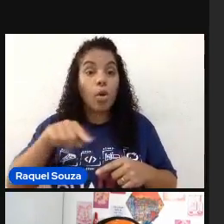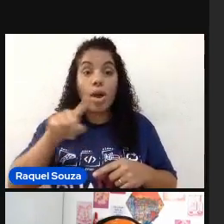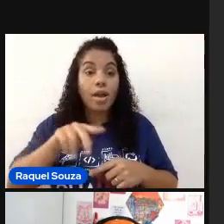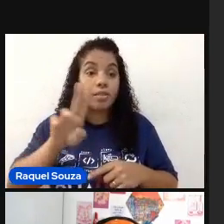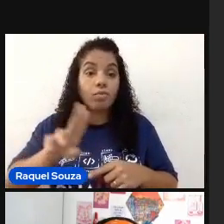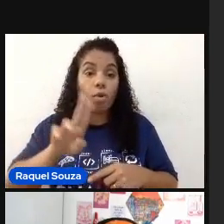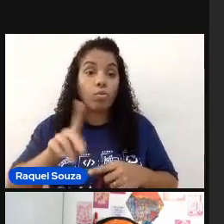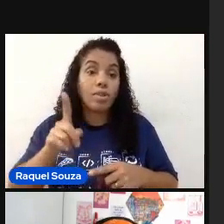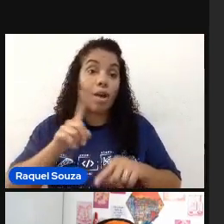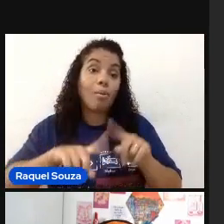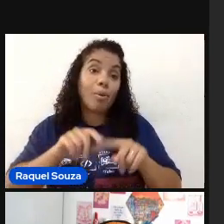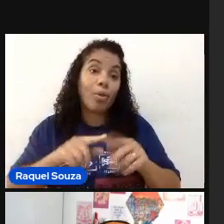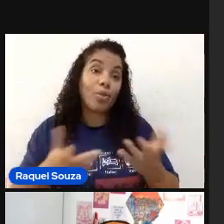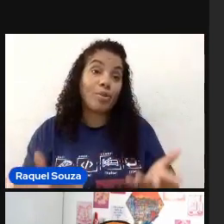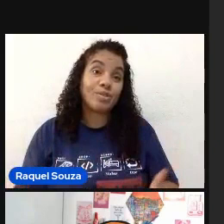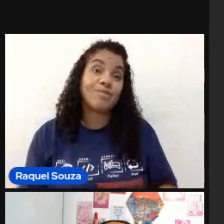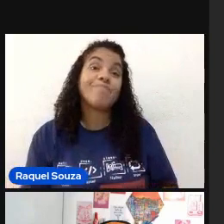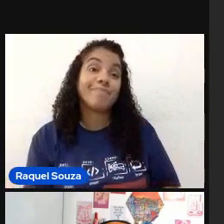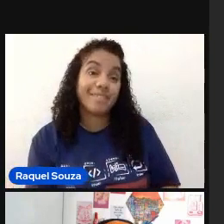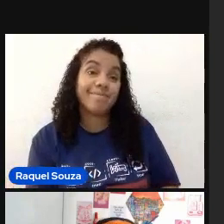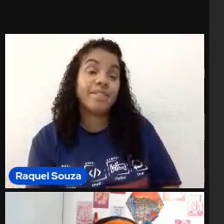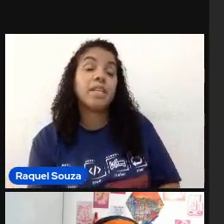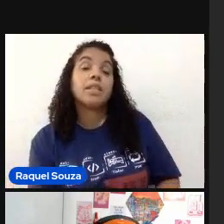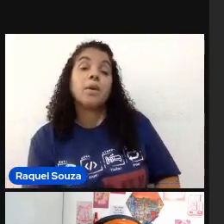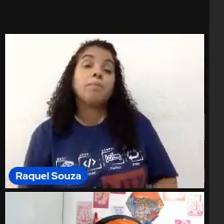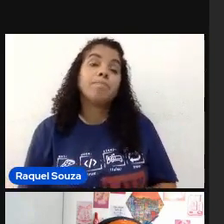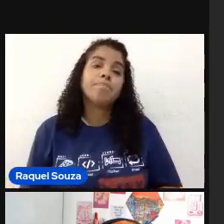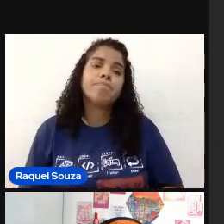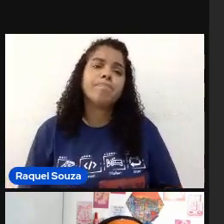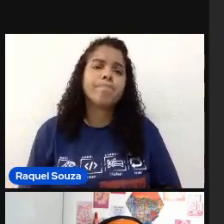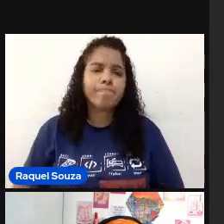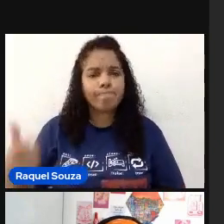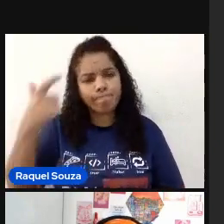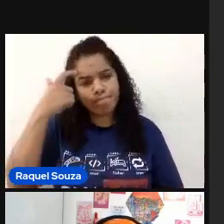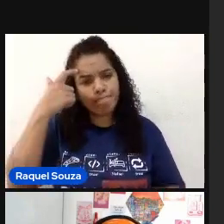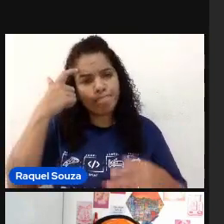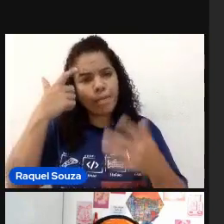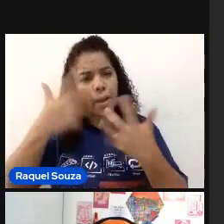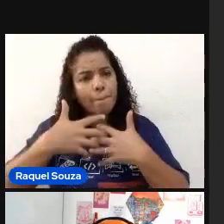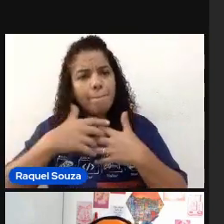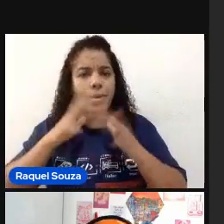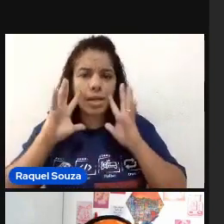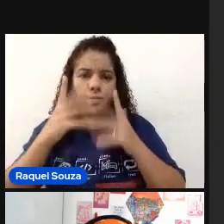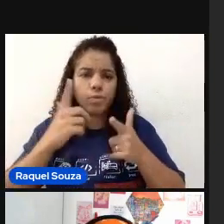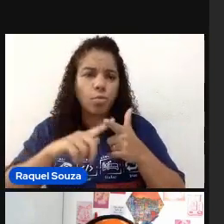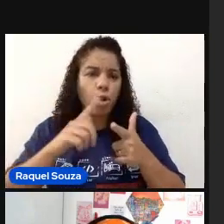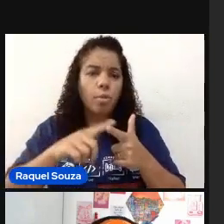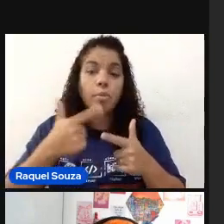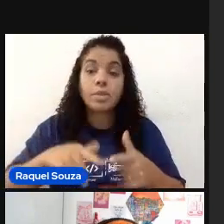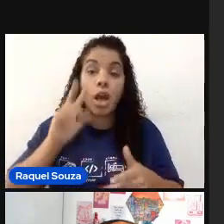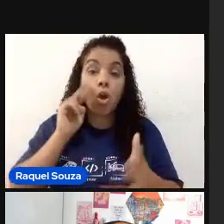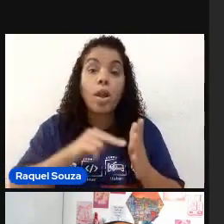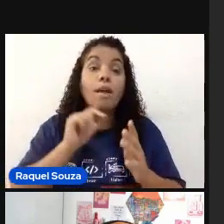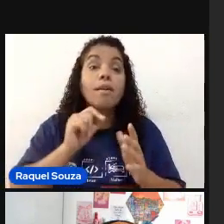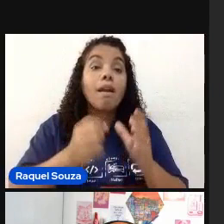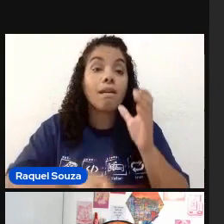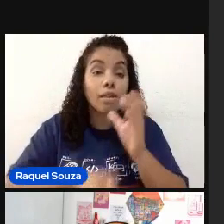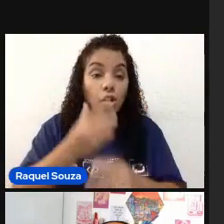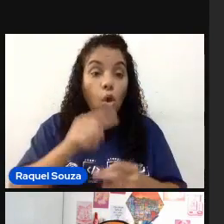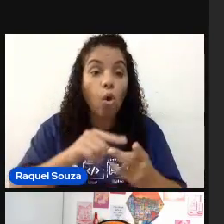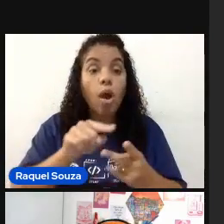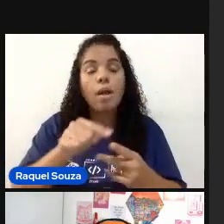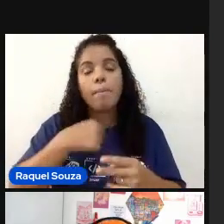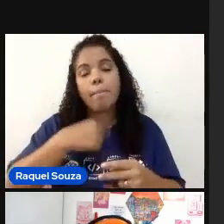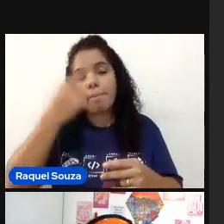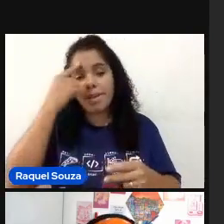nosso produto. Então, quando a gente pensa em resolver o problema sem olhar para quem os criou, é pensar exatamente quem